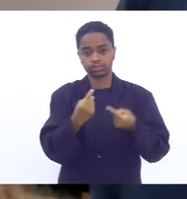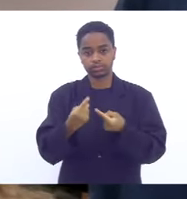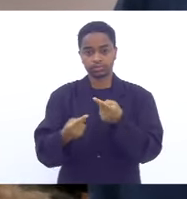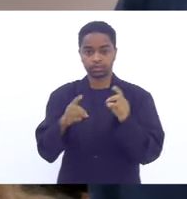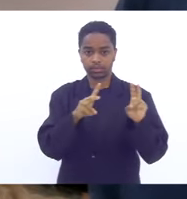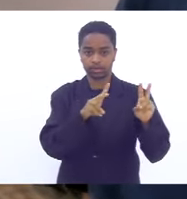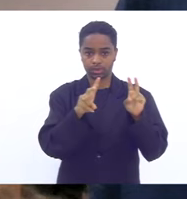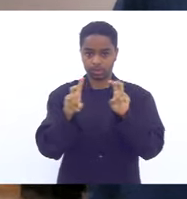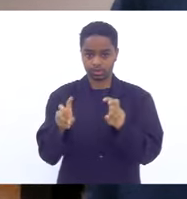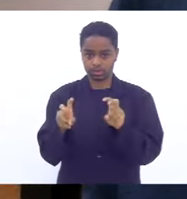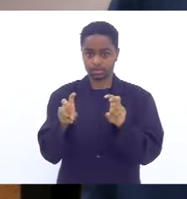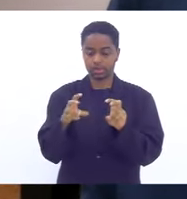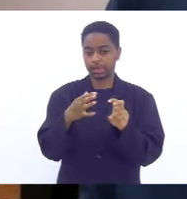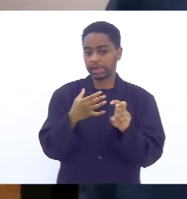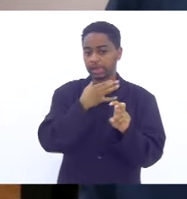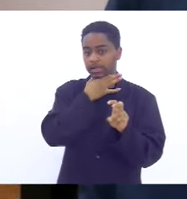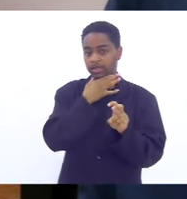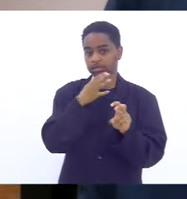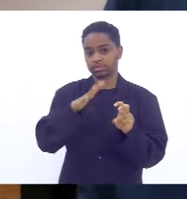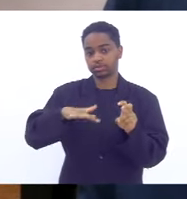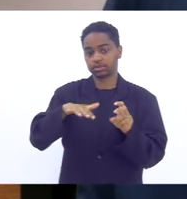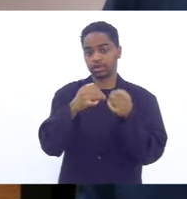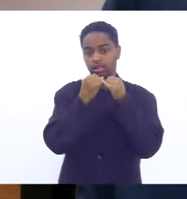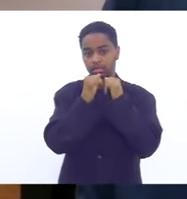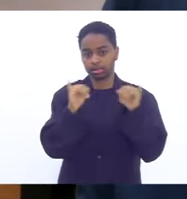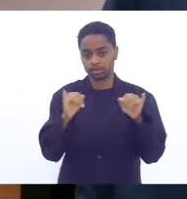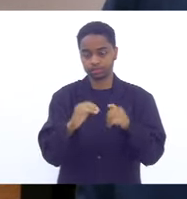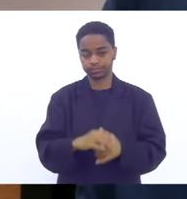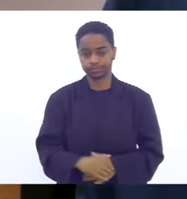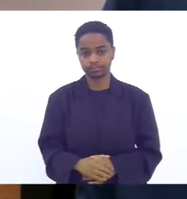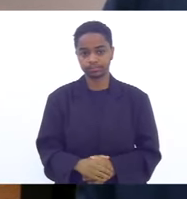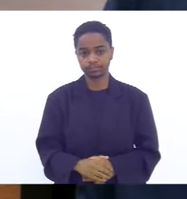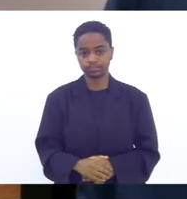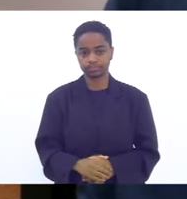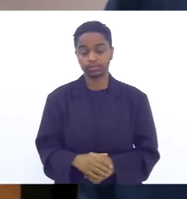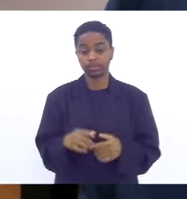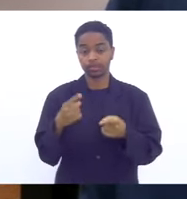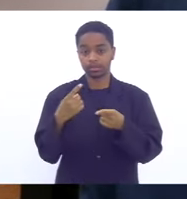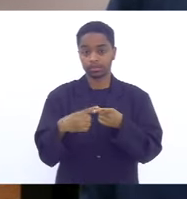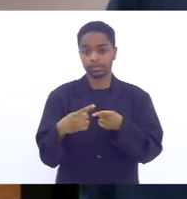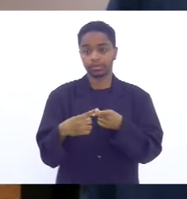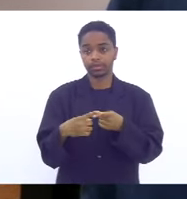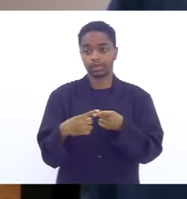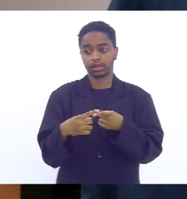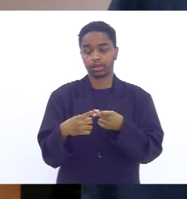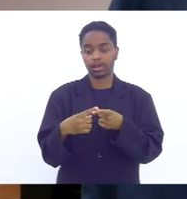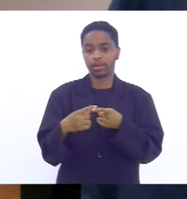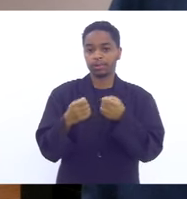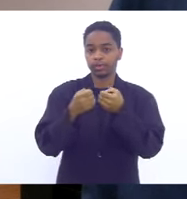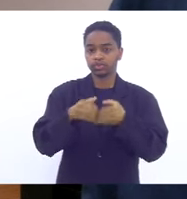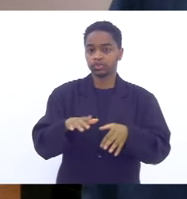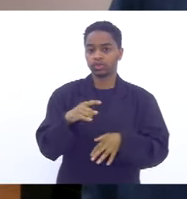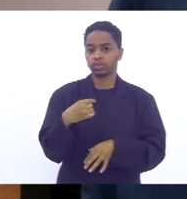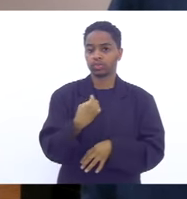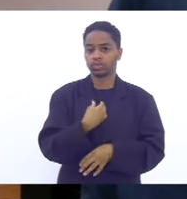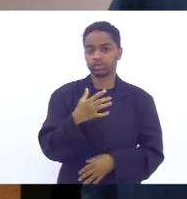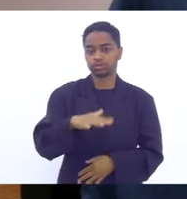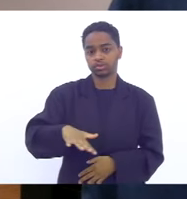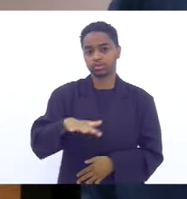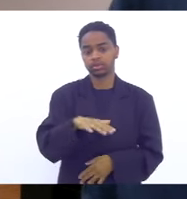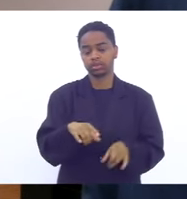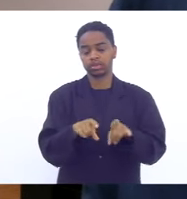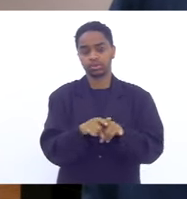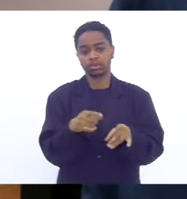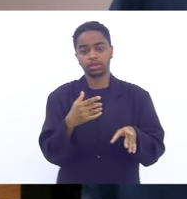assuntos relacionados à crise energética, que assolou a nossa região, principalmente a nossa cidade, né, Coatis, uma